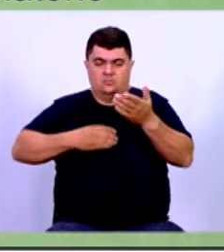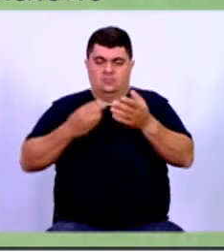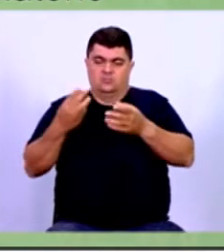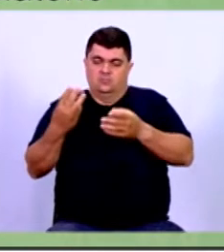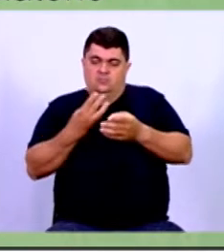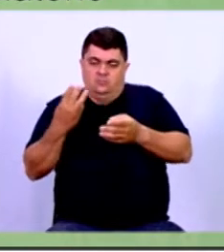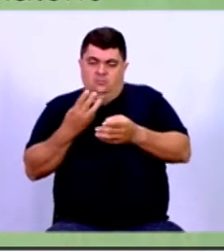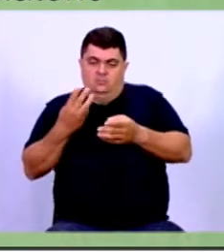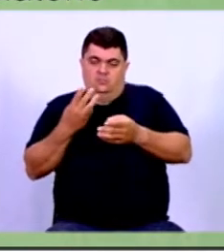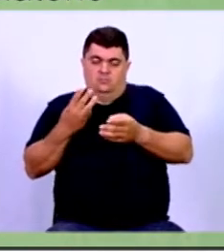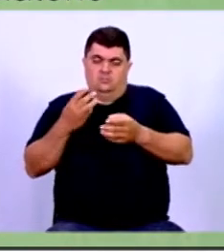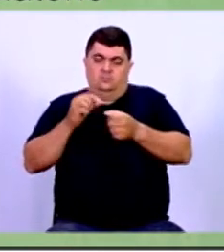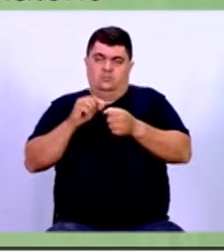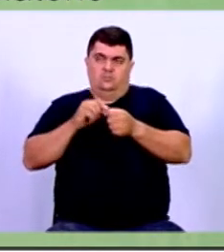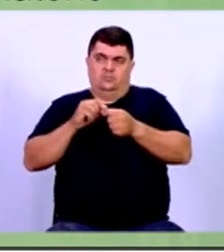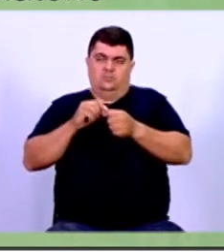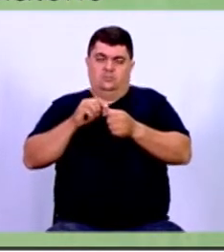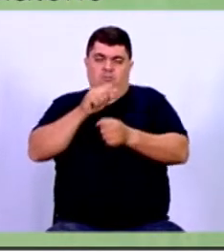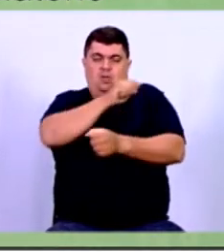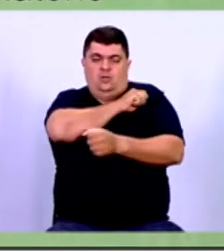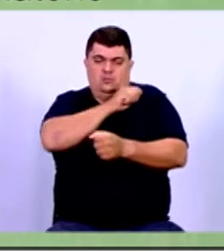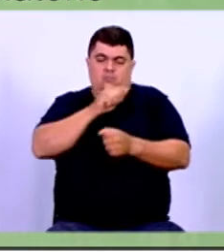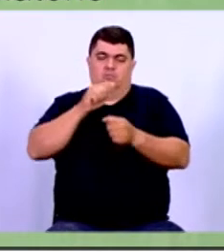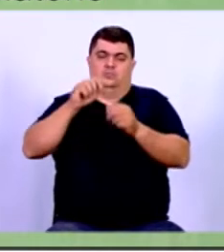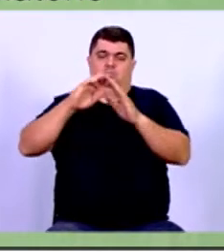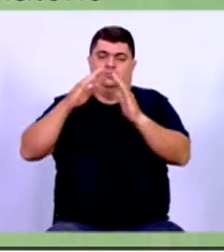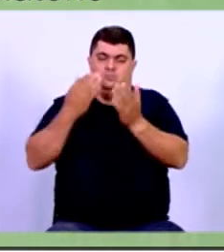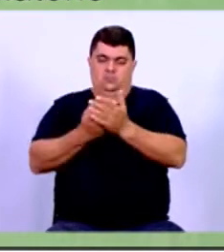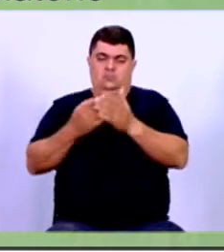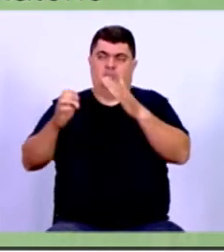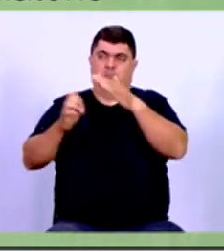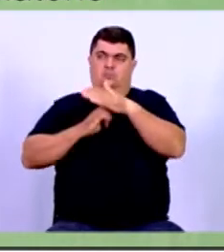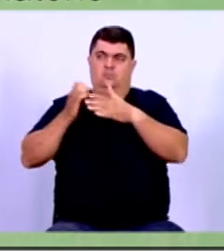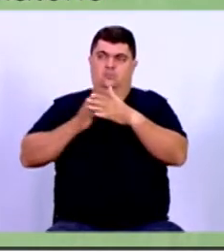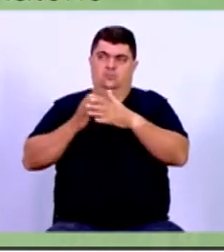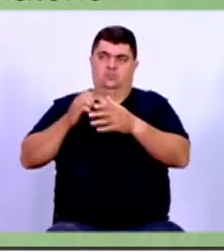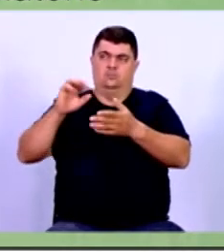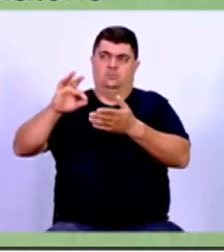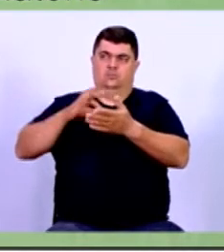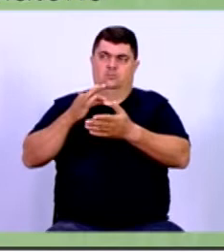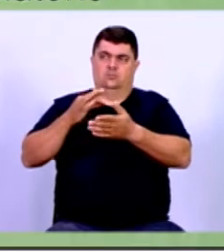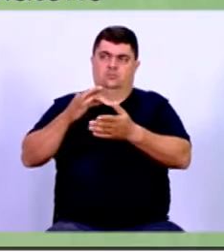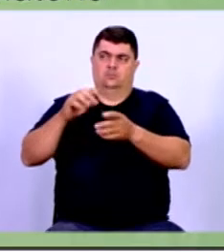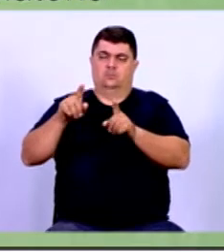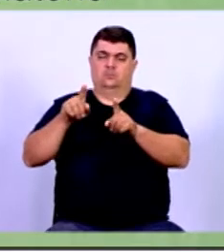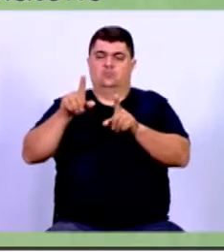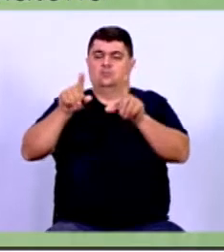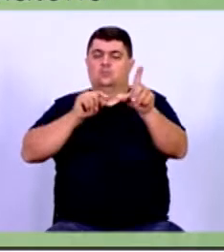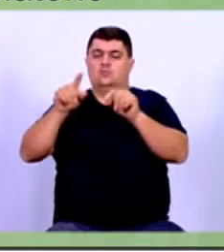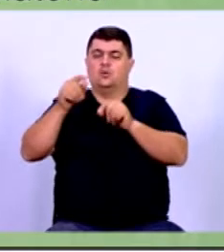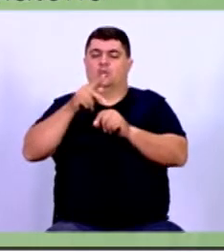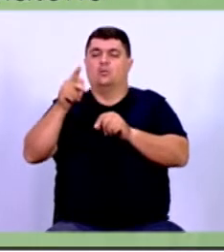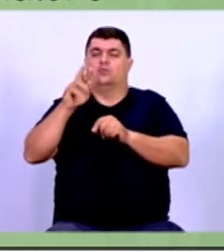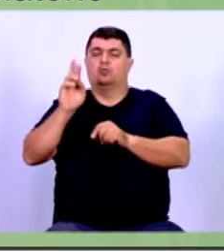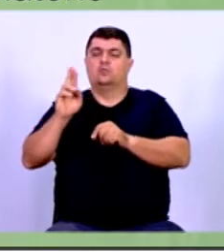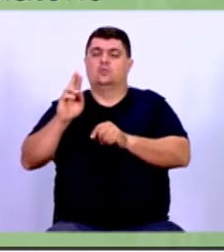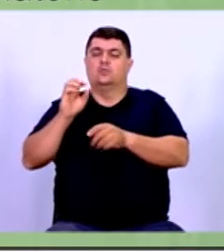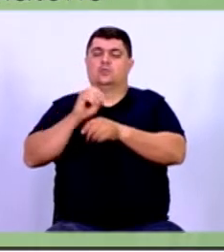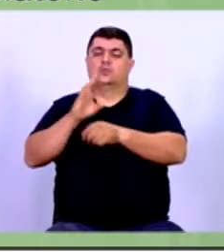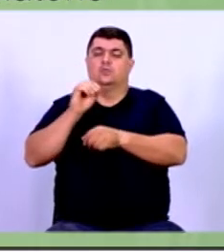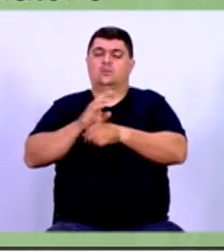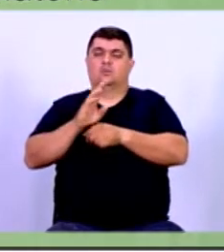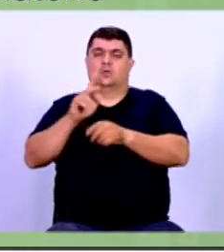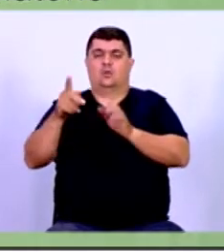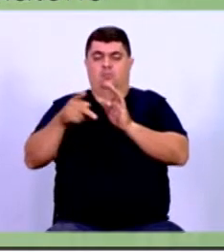instituição de ensino, a empresa, que é a instituição concedente, e o estudante. E aí são definidos o professor orientador, que